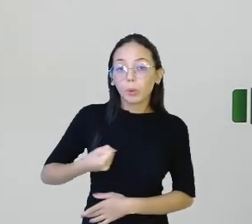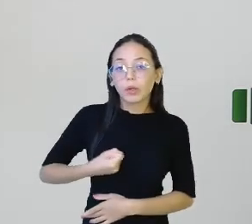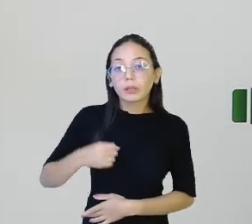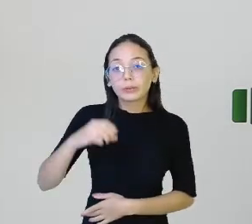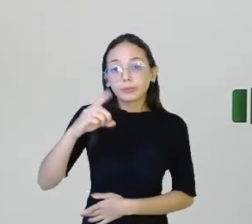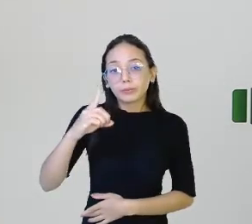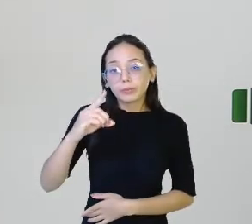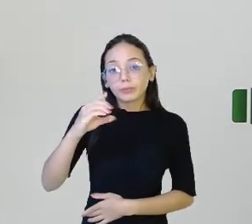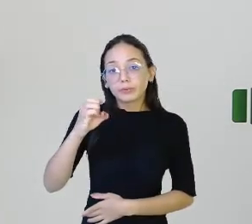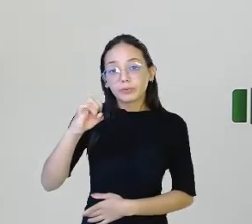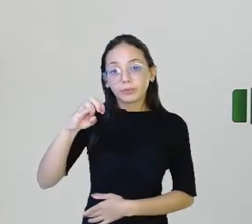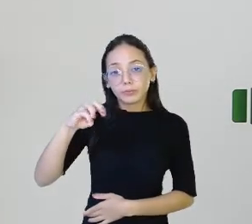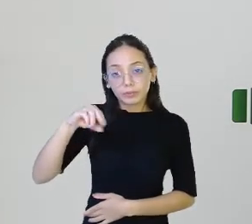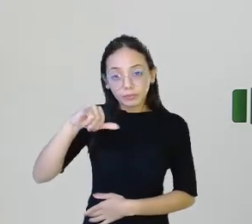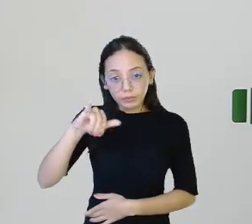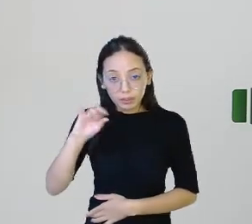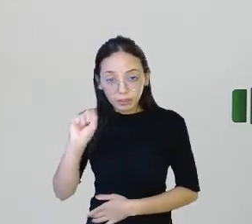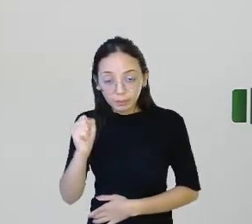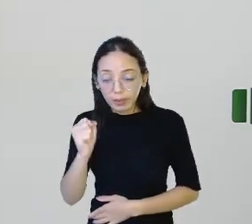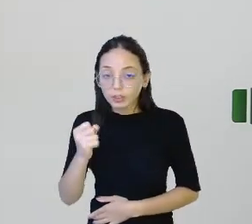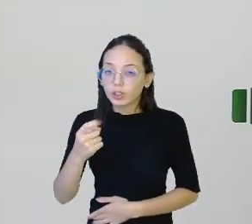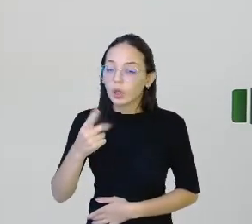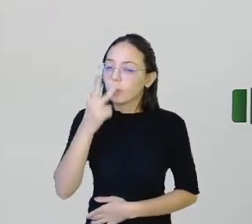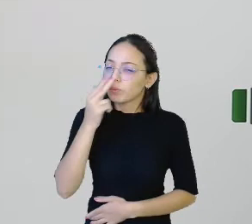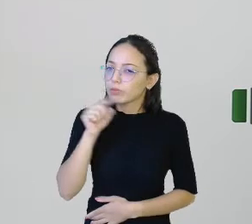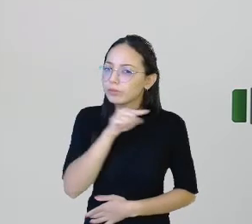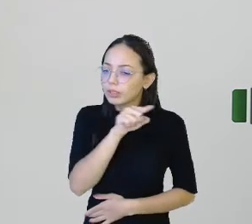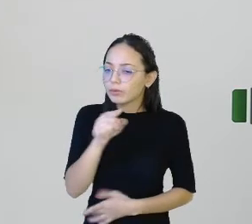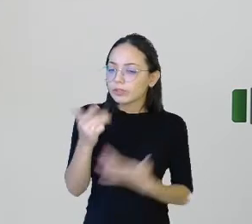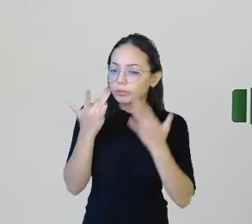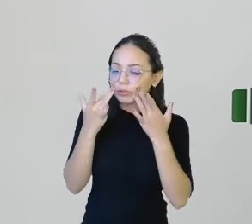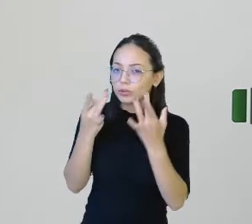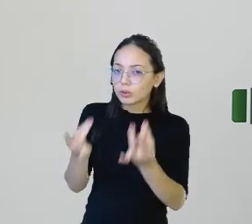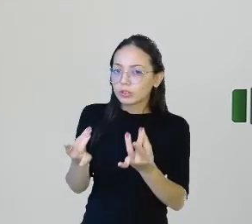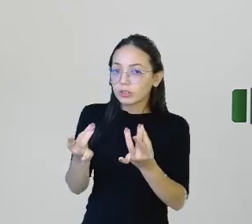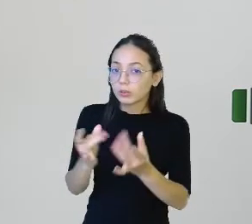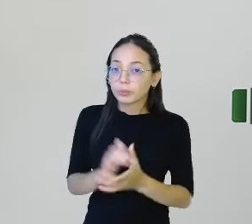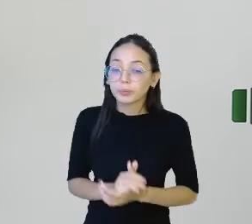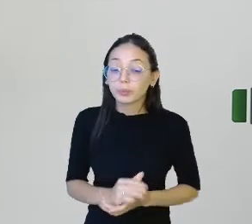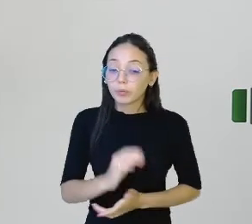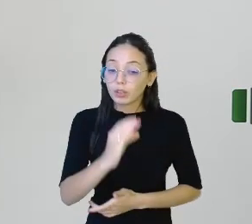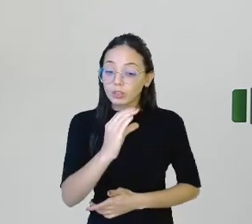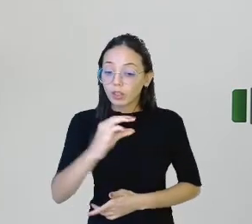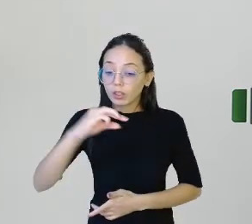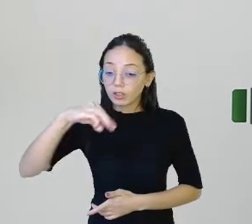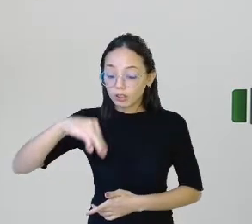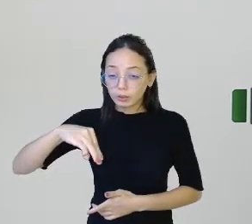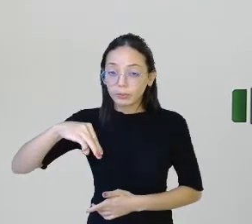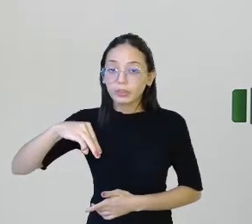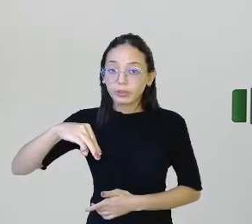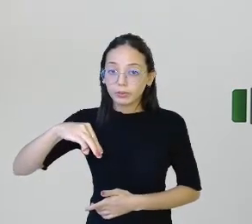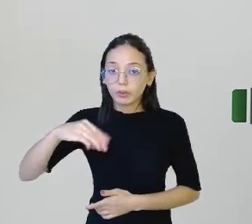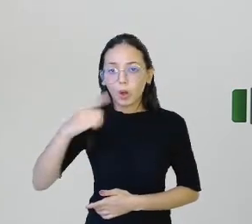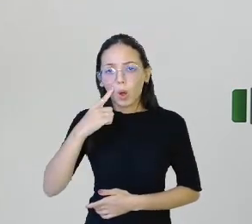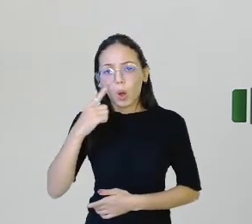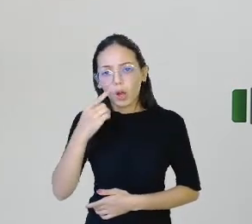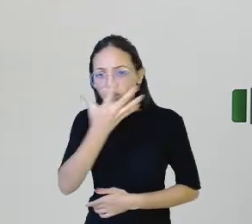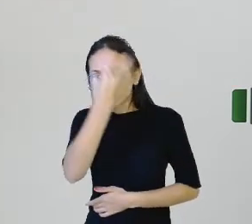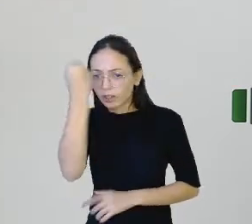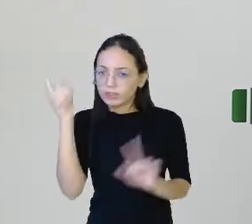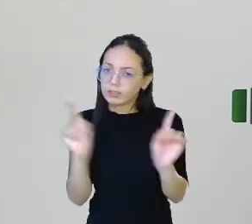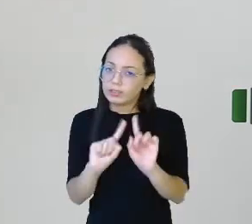eu acabei de dizer e tenho certeza que você prestou atenção. O centímetro, 5º ano, não